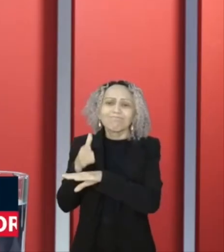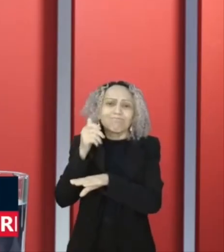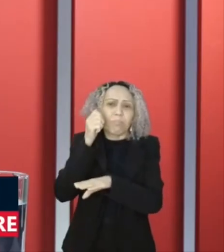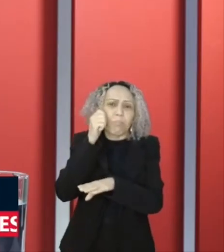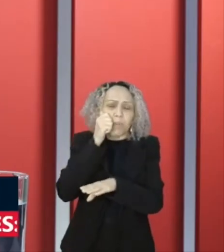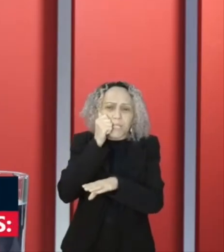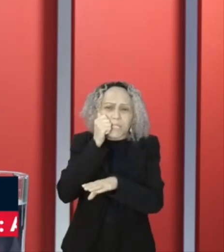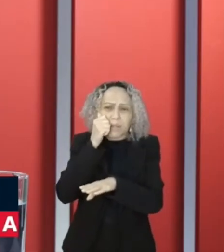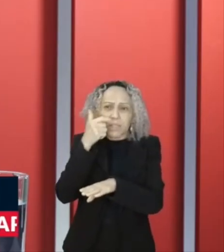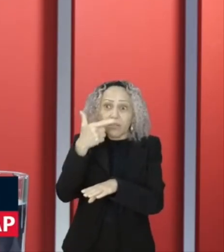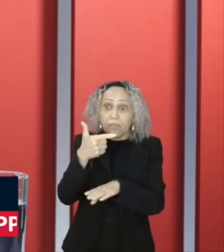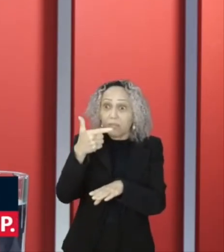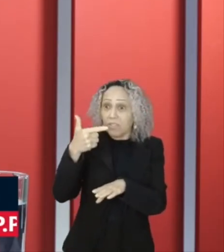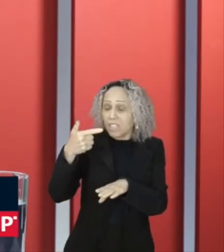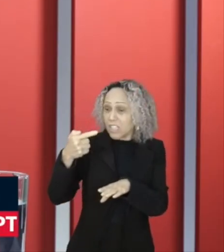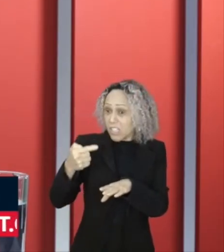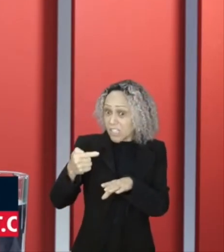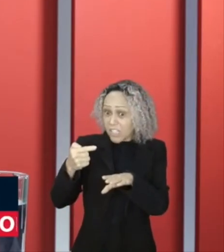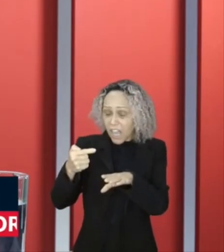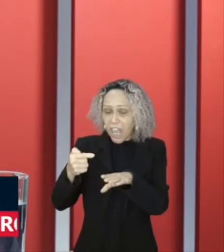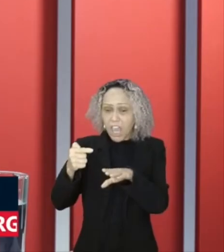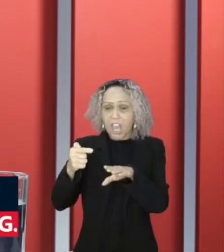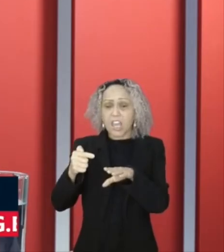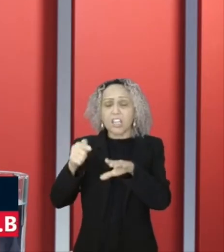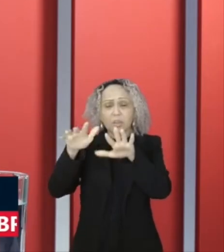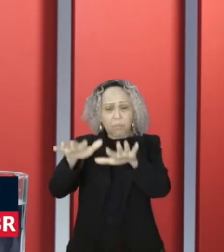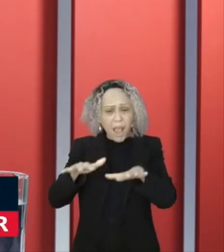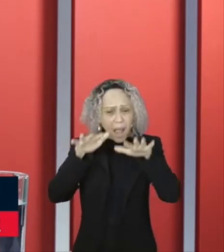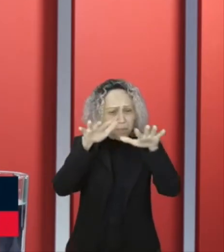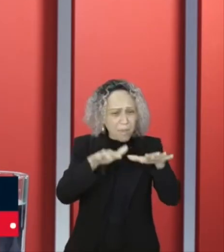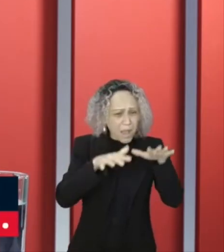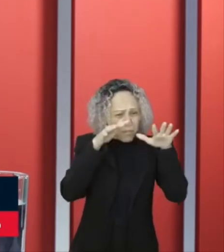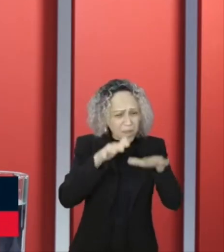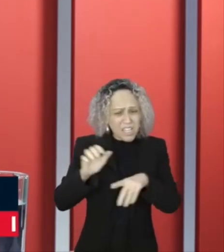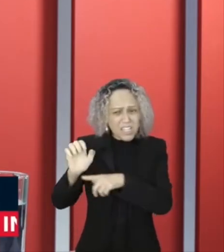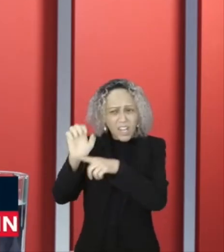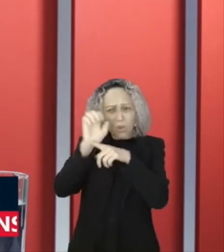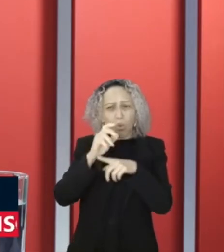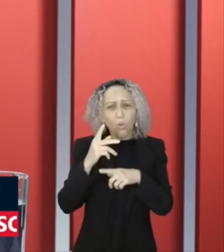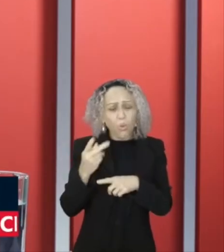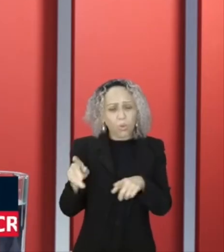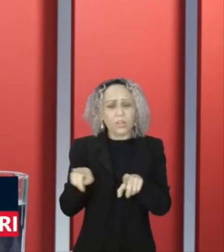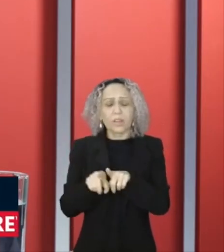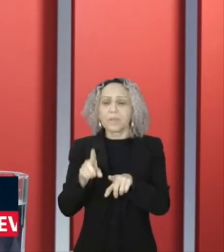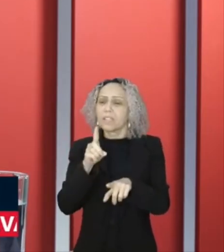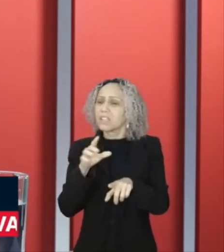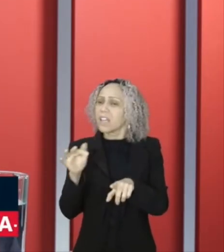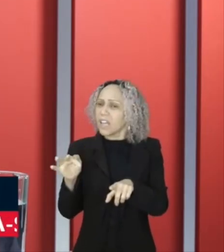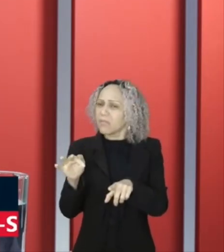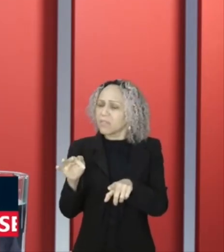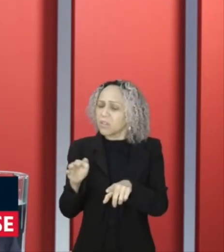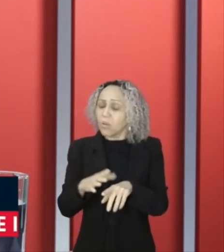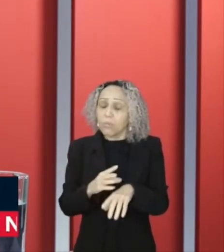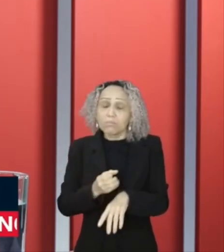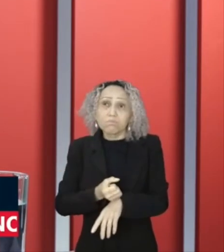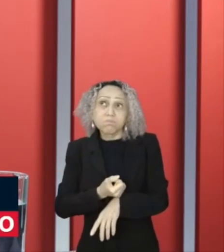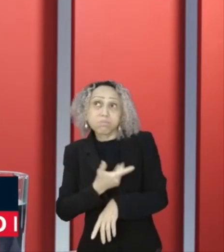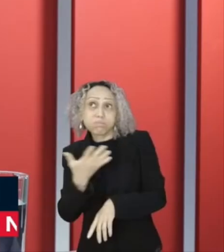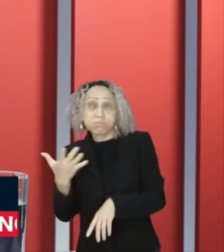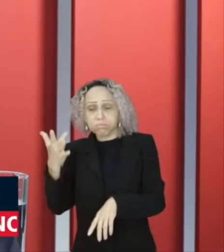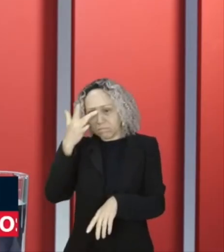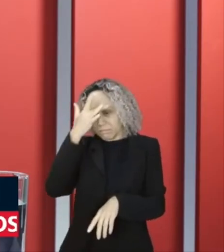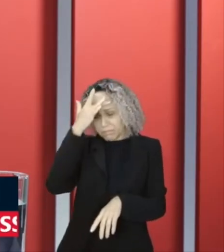aqui no DF, com 34 mil pessoas participando diretamente. E lançamos a plataforma do